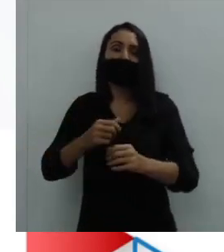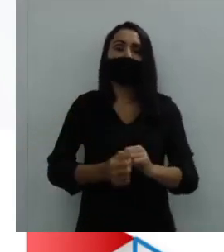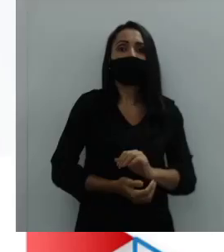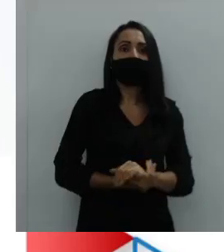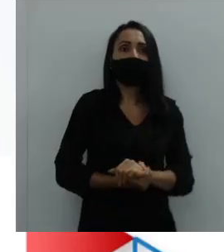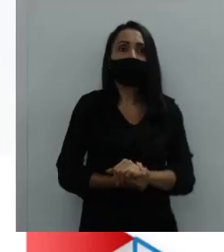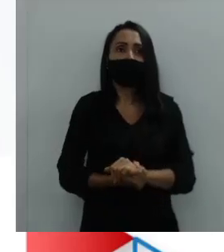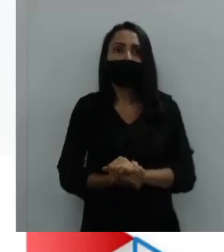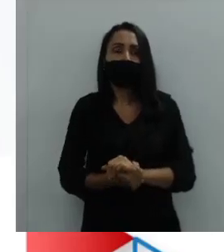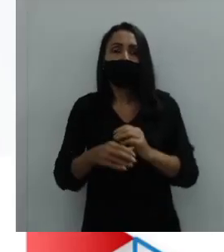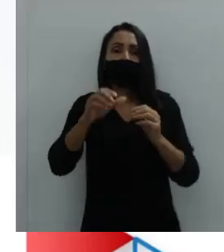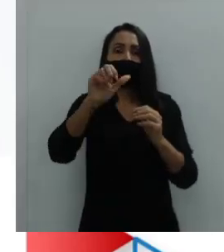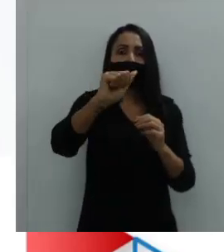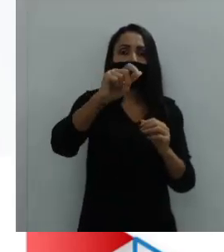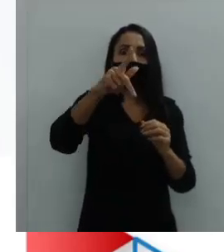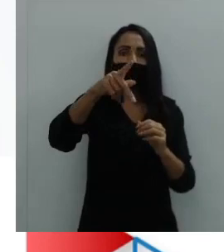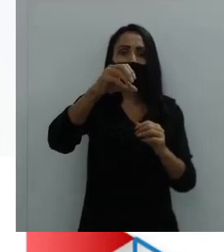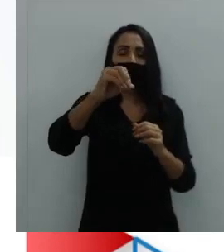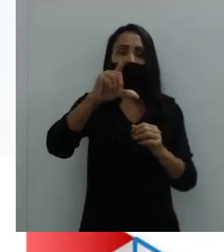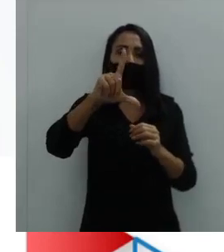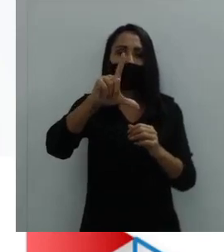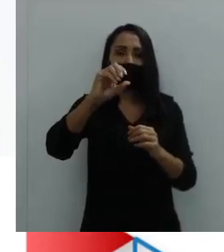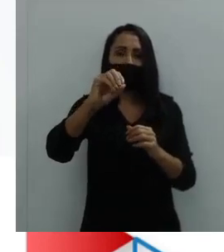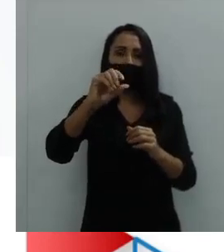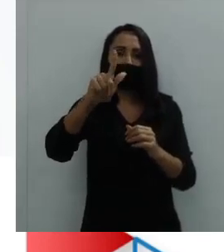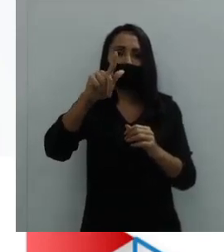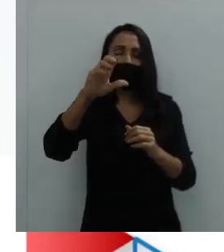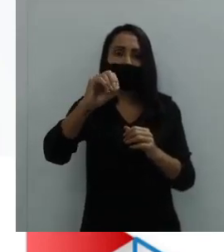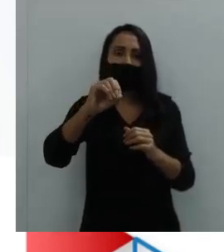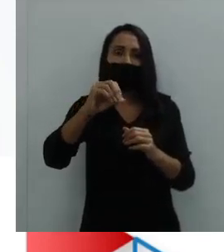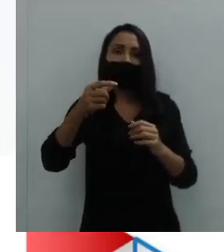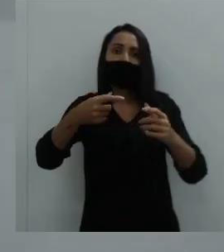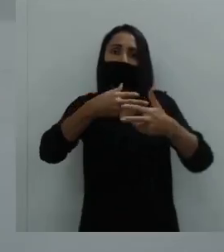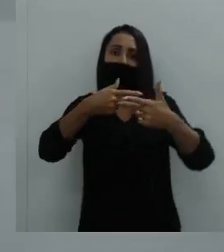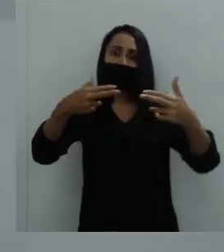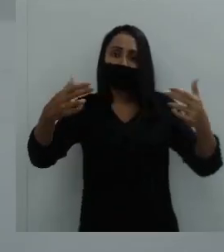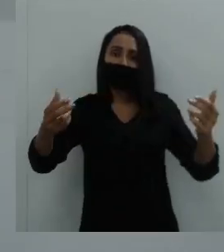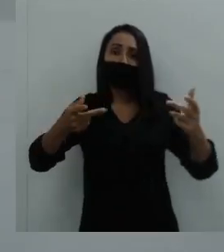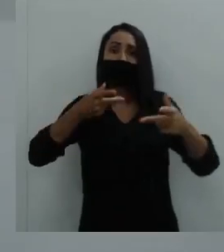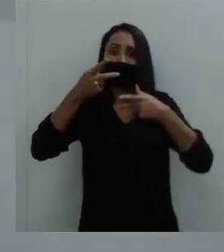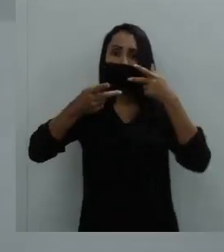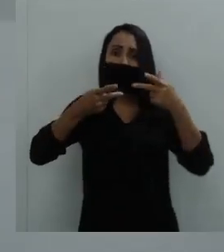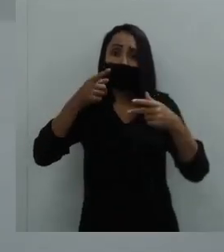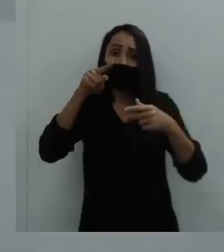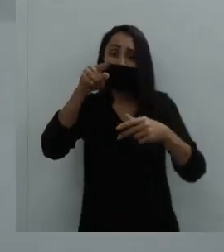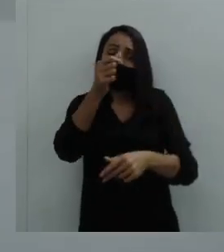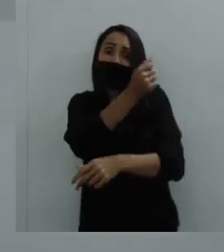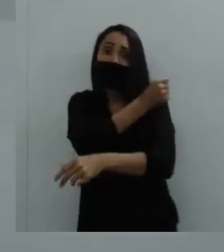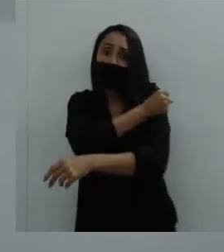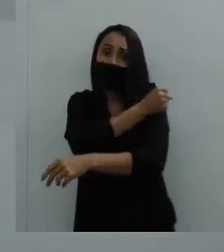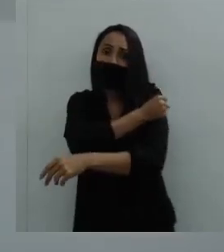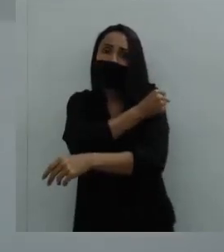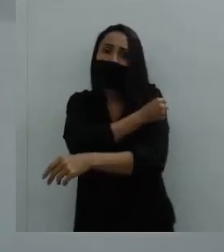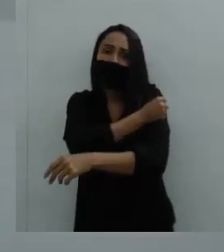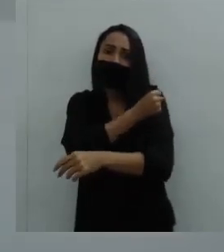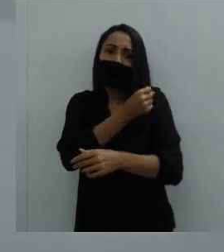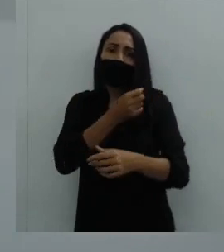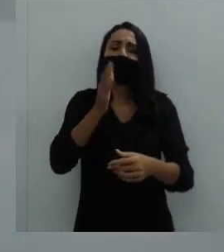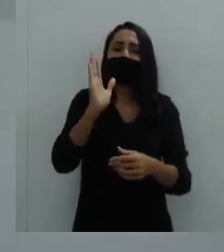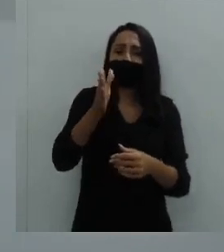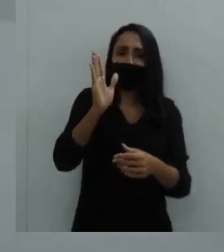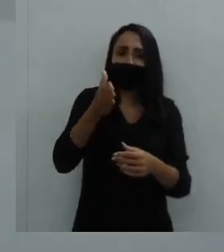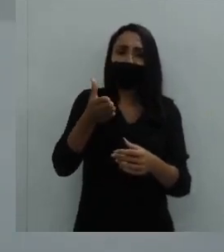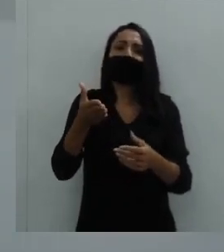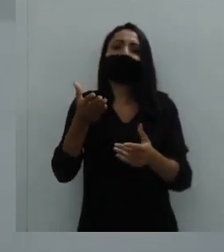tenho o apólogo, que eu falei, que é aquela história em que os objetos falam. Vocês, estudantes do 8º ano, com certeza já